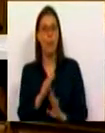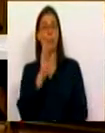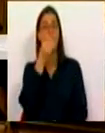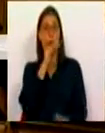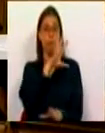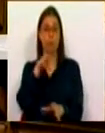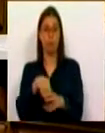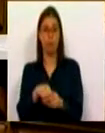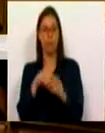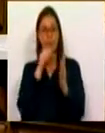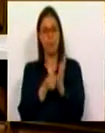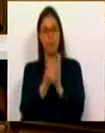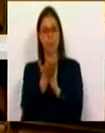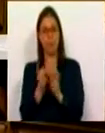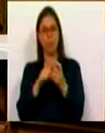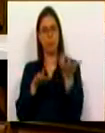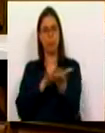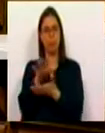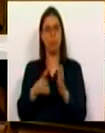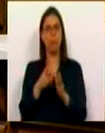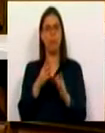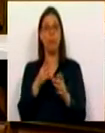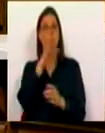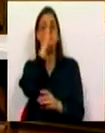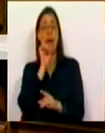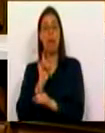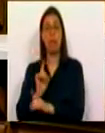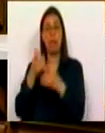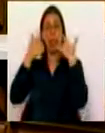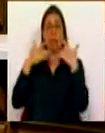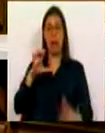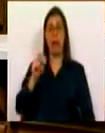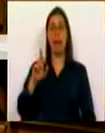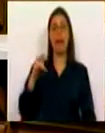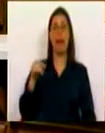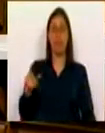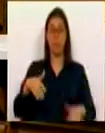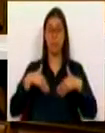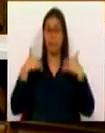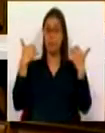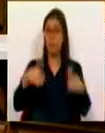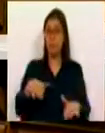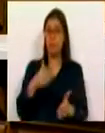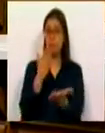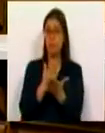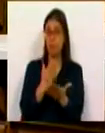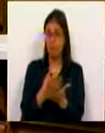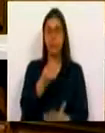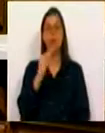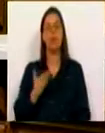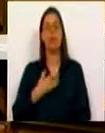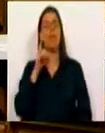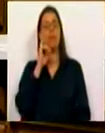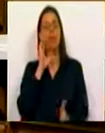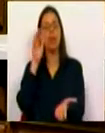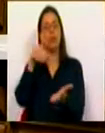alunos abrangidos pelas medidas mais polémicas do Ministério Crato. Já quando se fala de abandono escolar, o PSD já